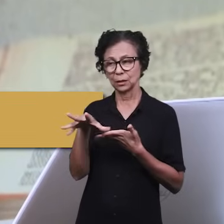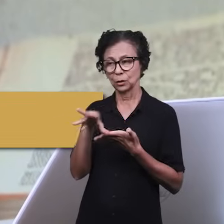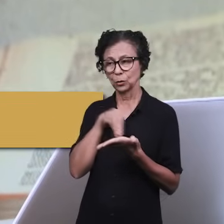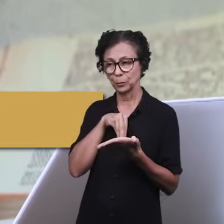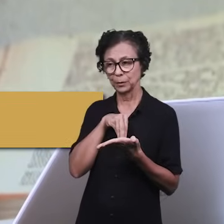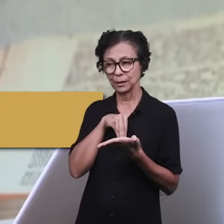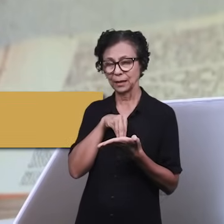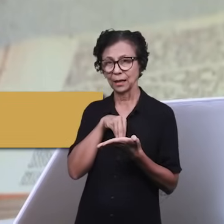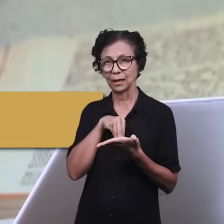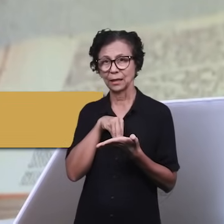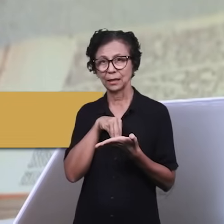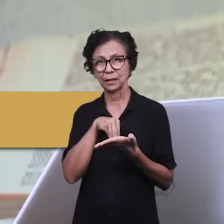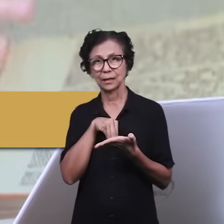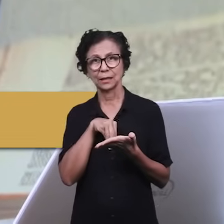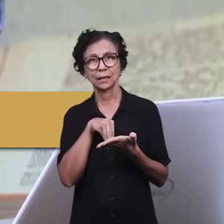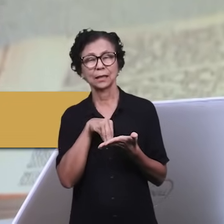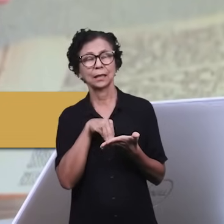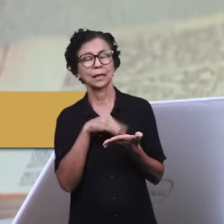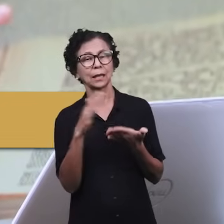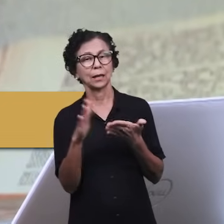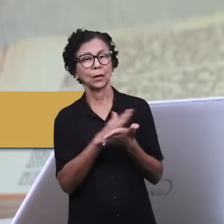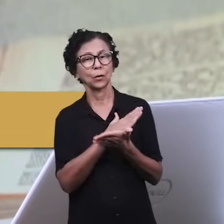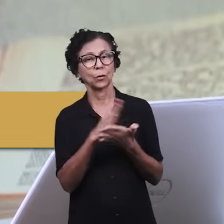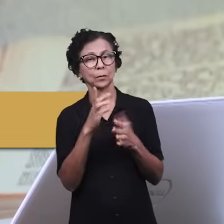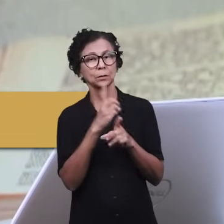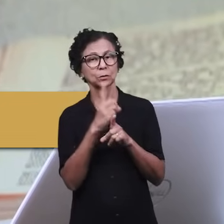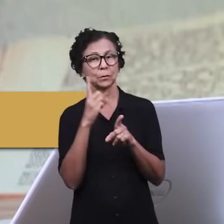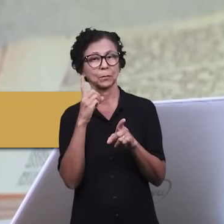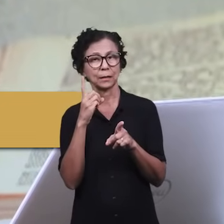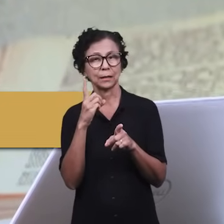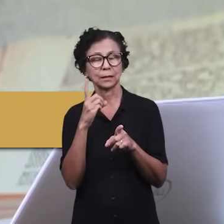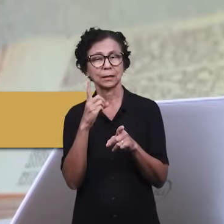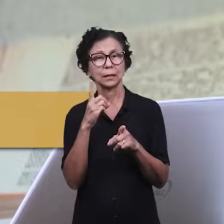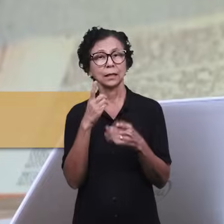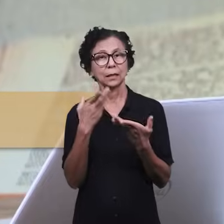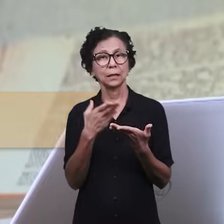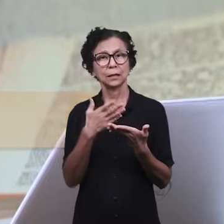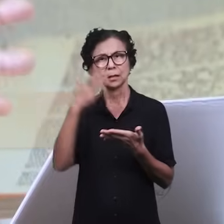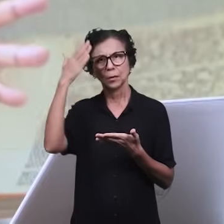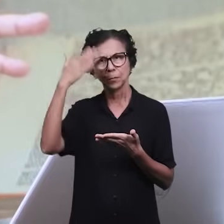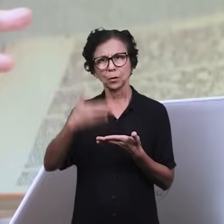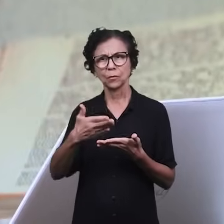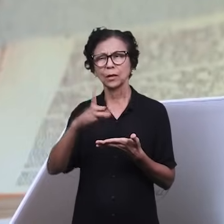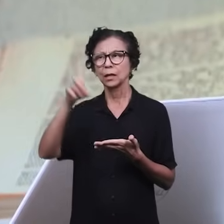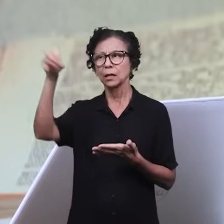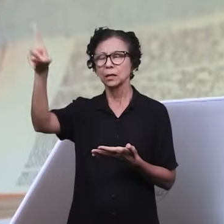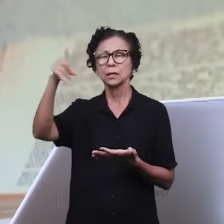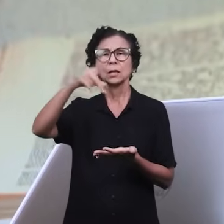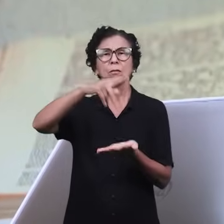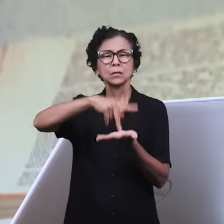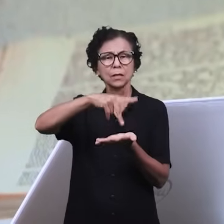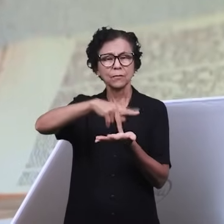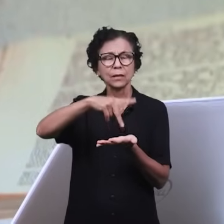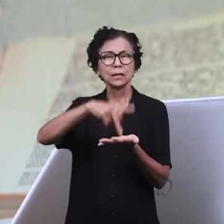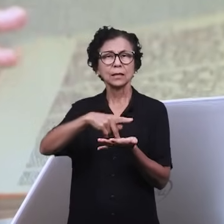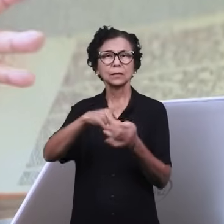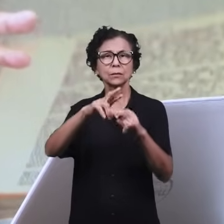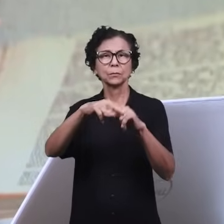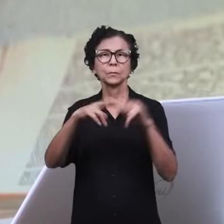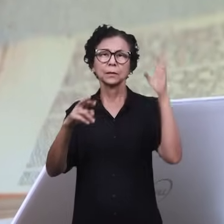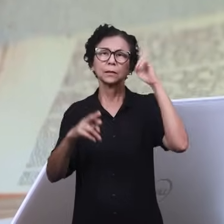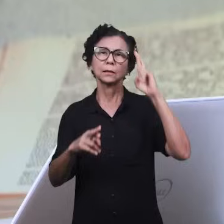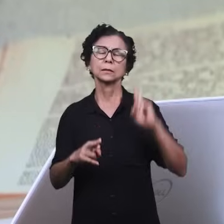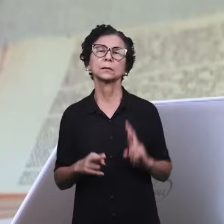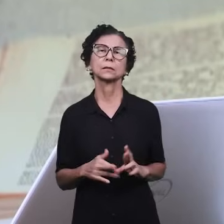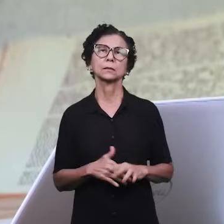aquele motor, cinco aquela vias, questão toda, cinco vias. Vias de Tomás de Aquino, acho que aconteceu assim. Então ele queria provar que Deus existe pela razão. A prova,